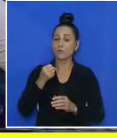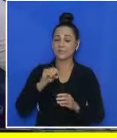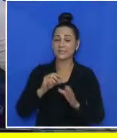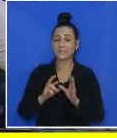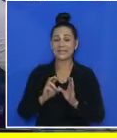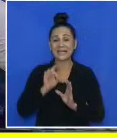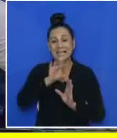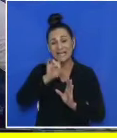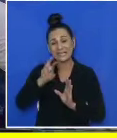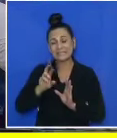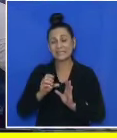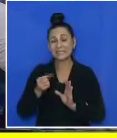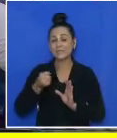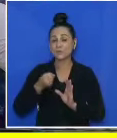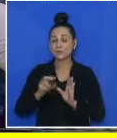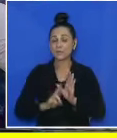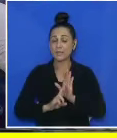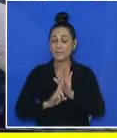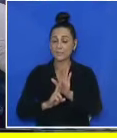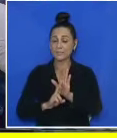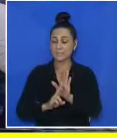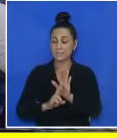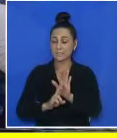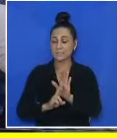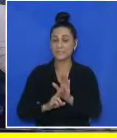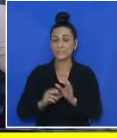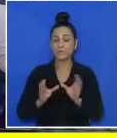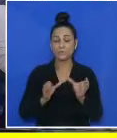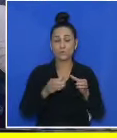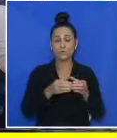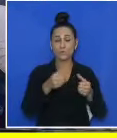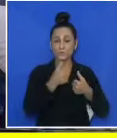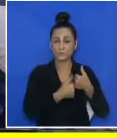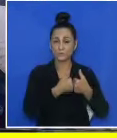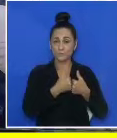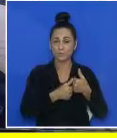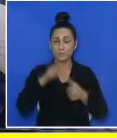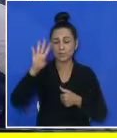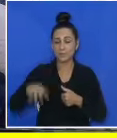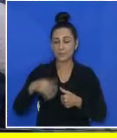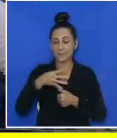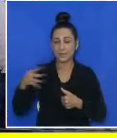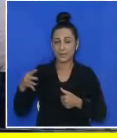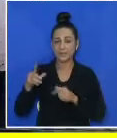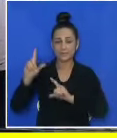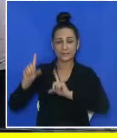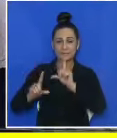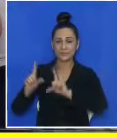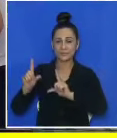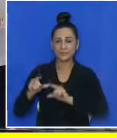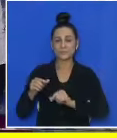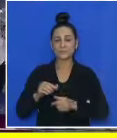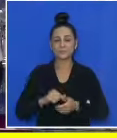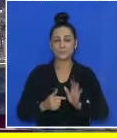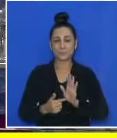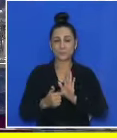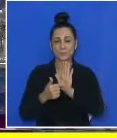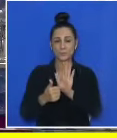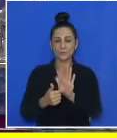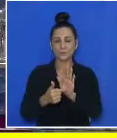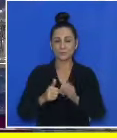número corresponde a um time de futebol, conforme a tabela de times exposta na tela da TV.